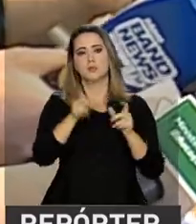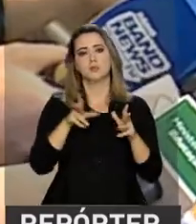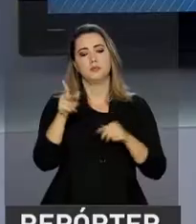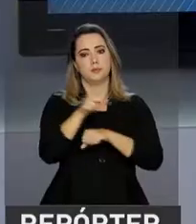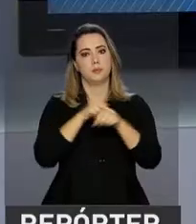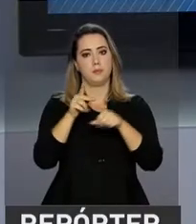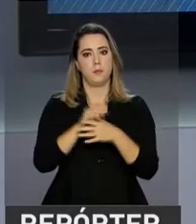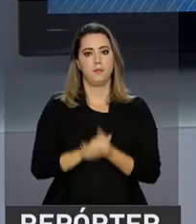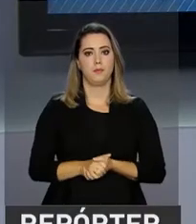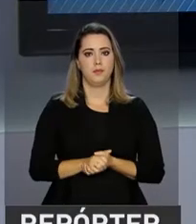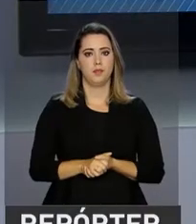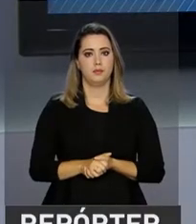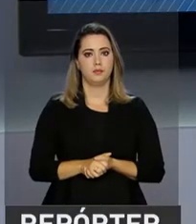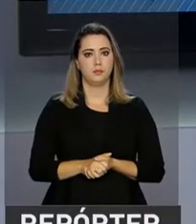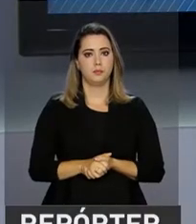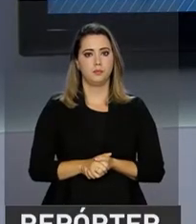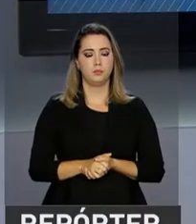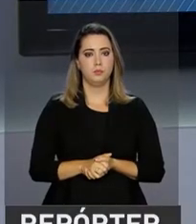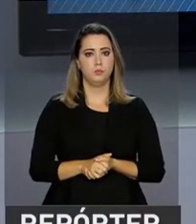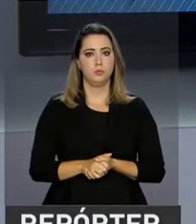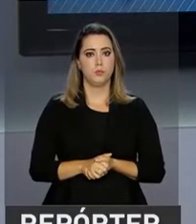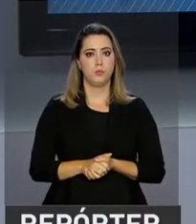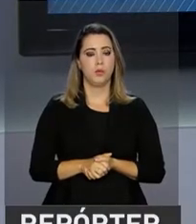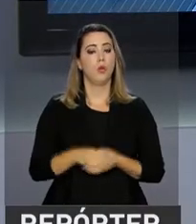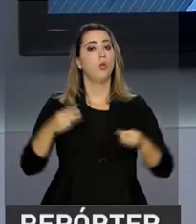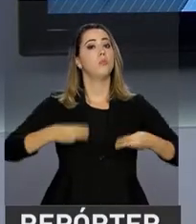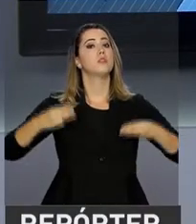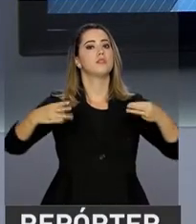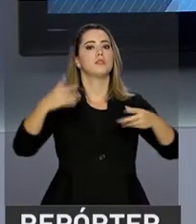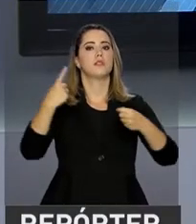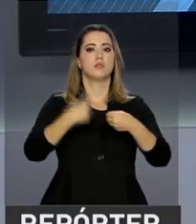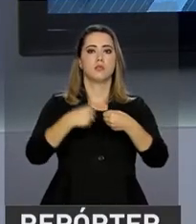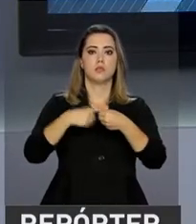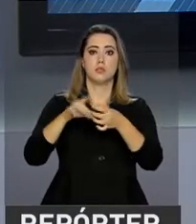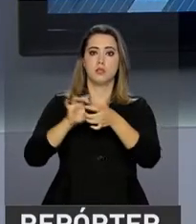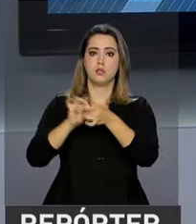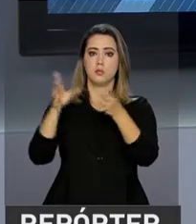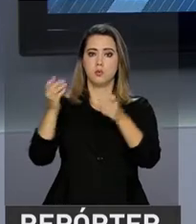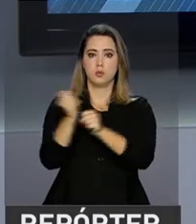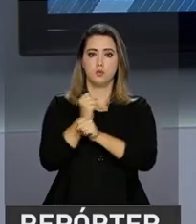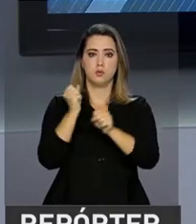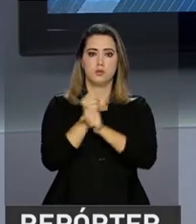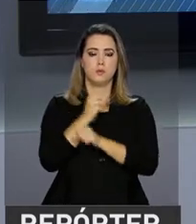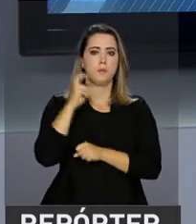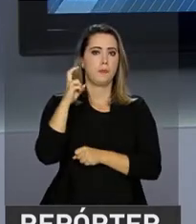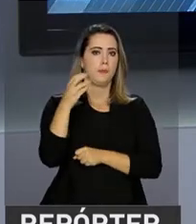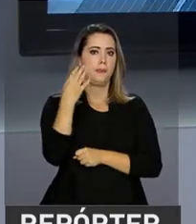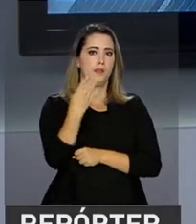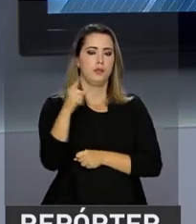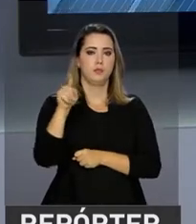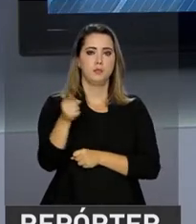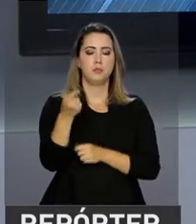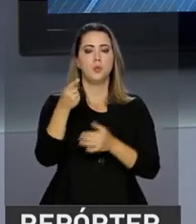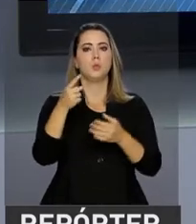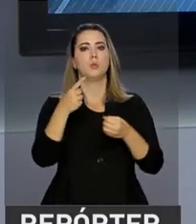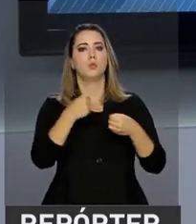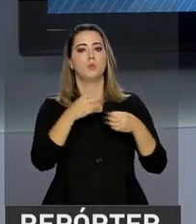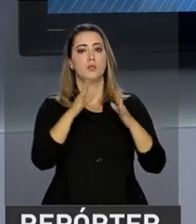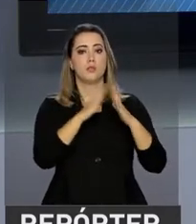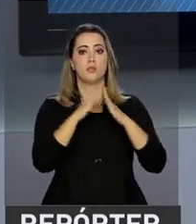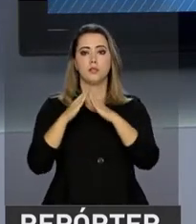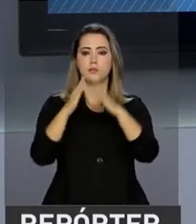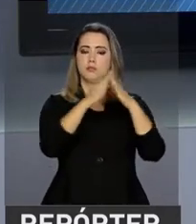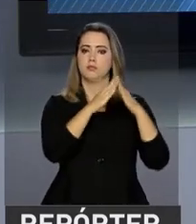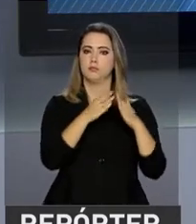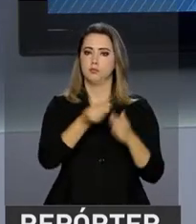país. O Ministério das Cidades autorizou a construção neste ano de mais 54 mil unidades do programa